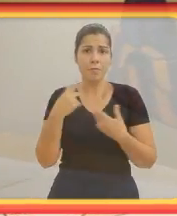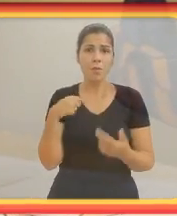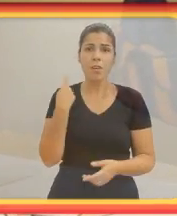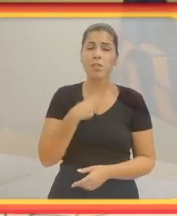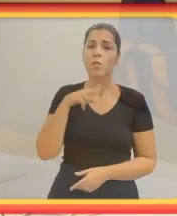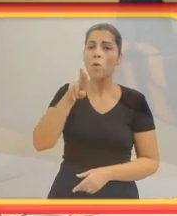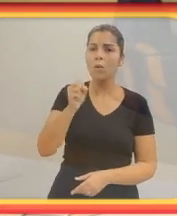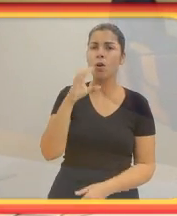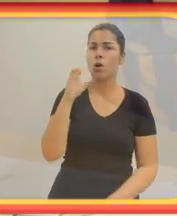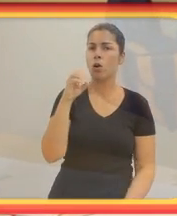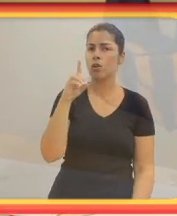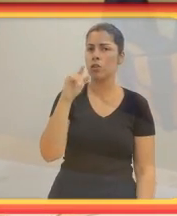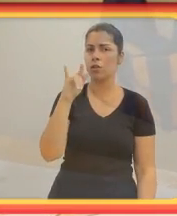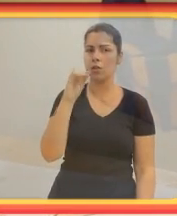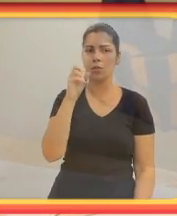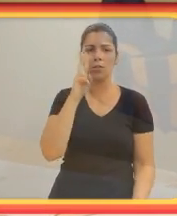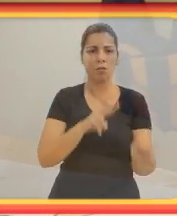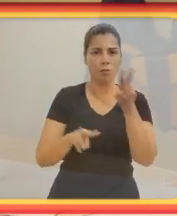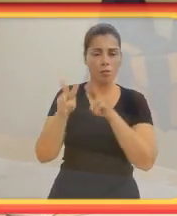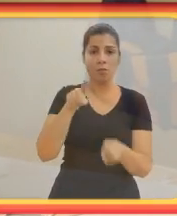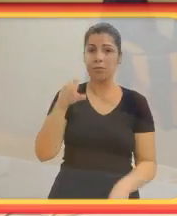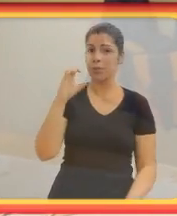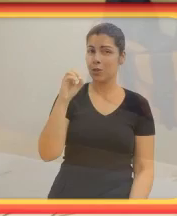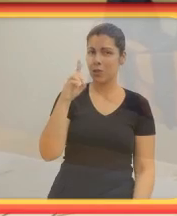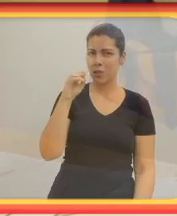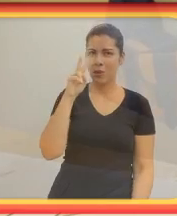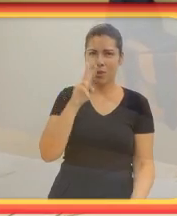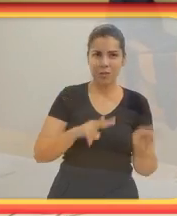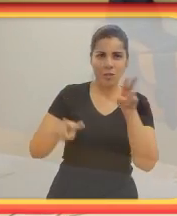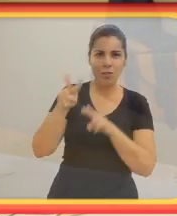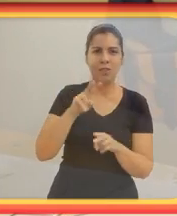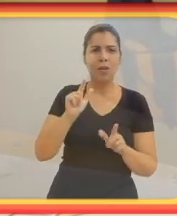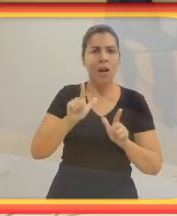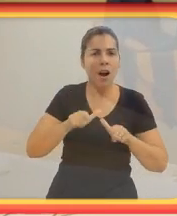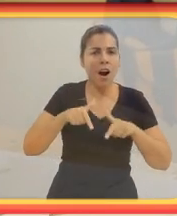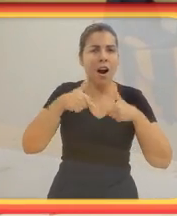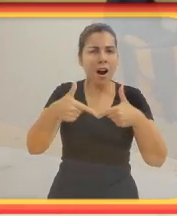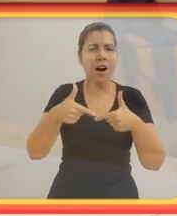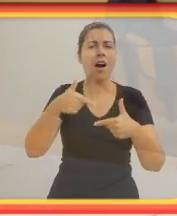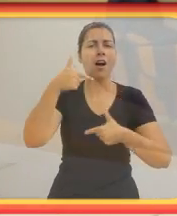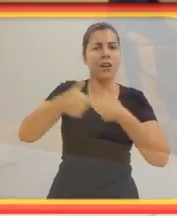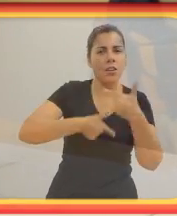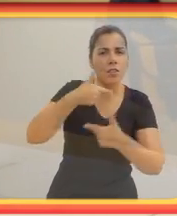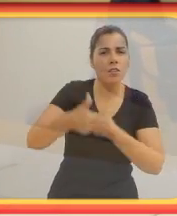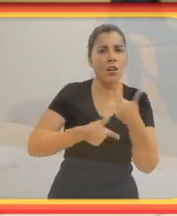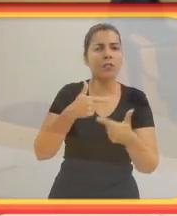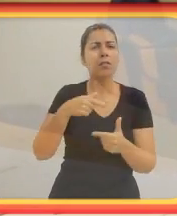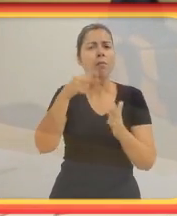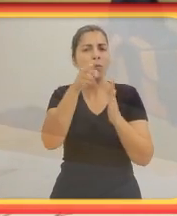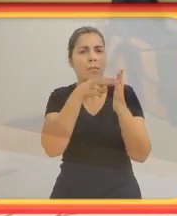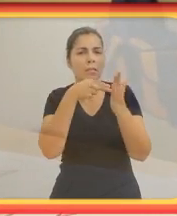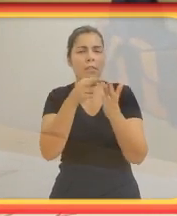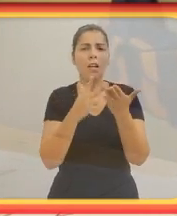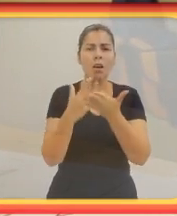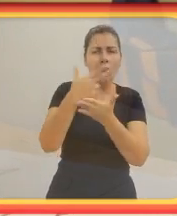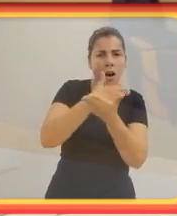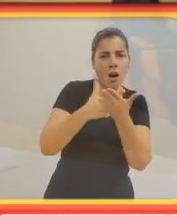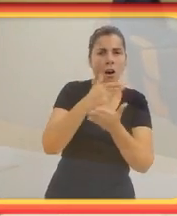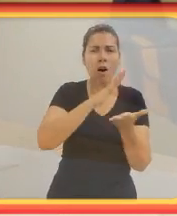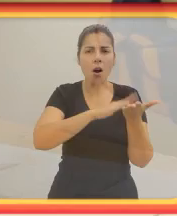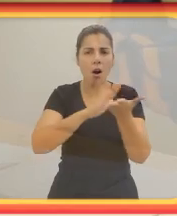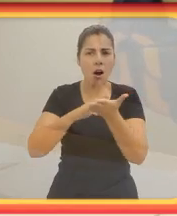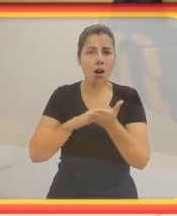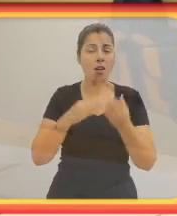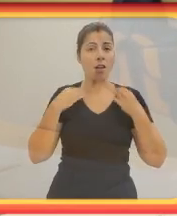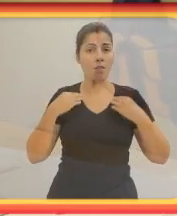de ação, de atividade, que são pintar, recortar, colar, vestir e comer. E usamos códigos visuais de conduta, que